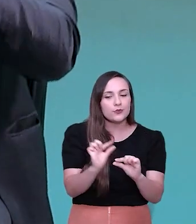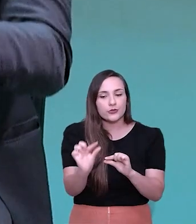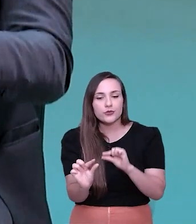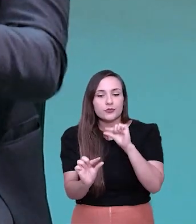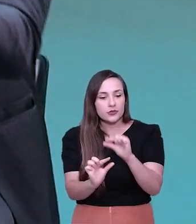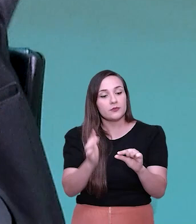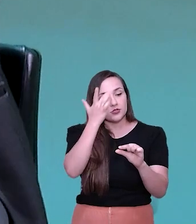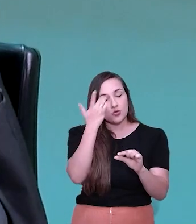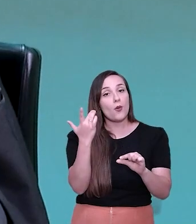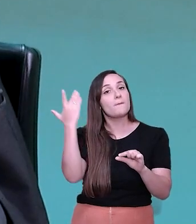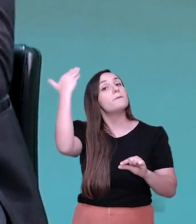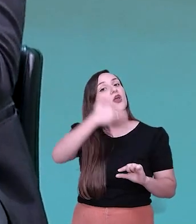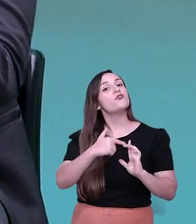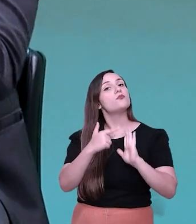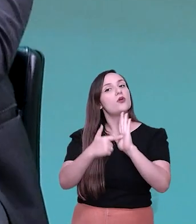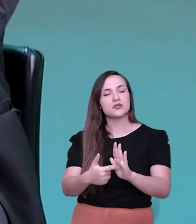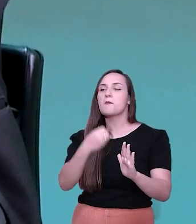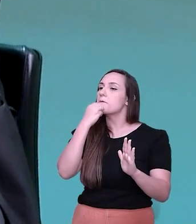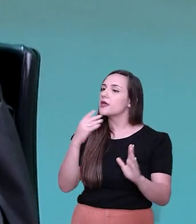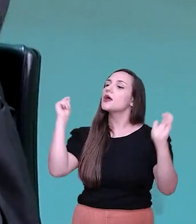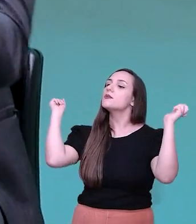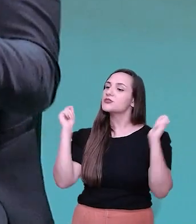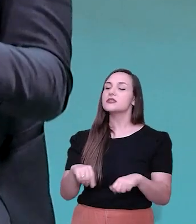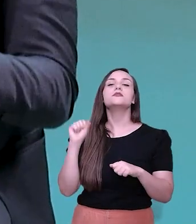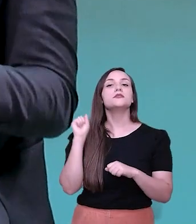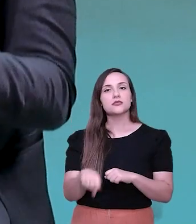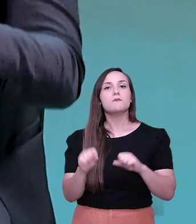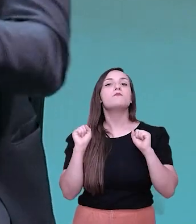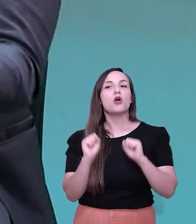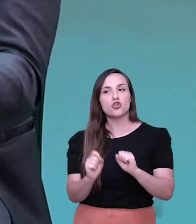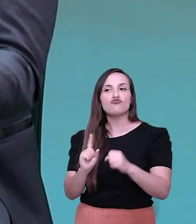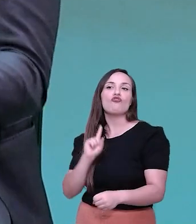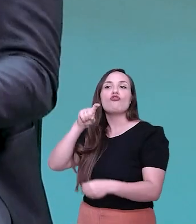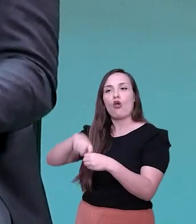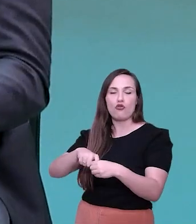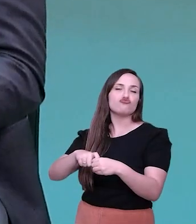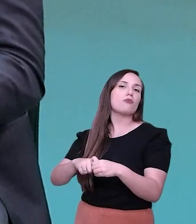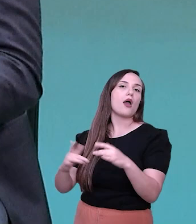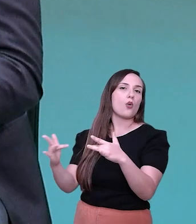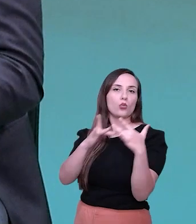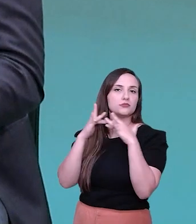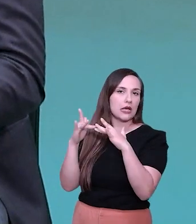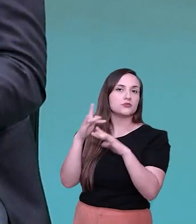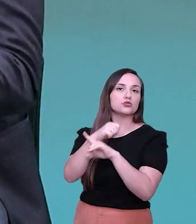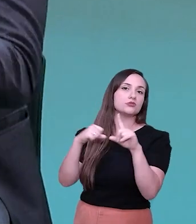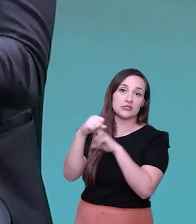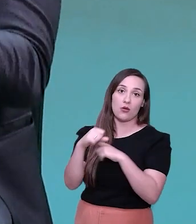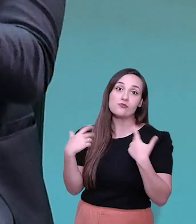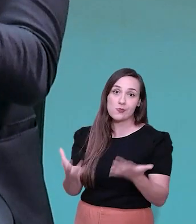aquele preso prove que ele está efetivamente reabilitado e em possibilidade de voltar a conviver em